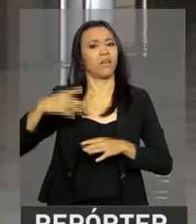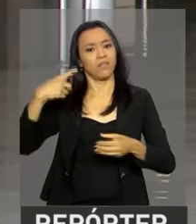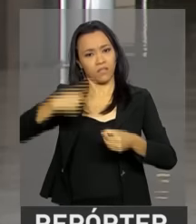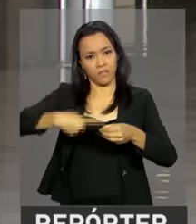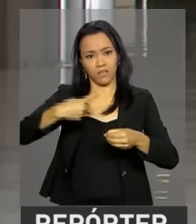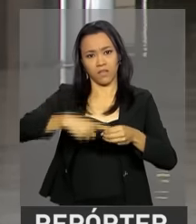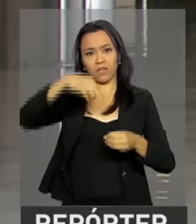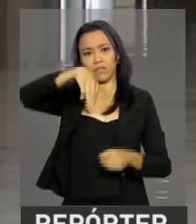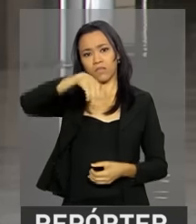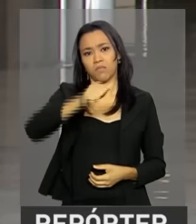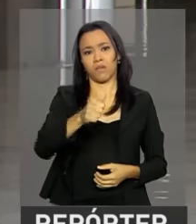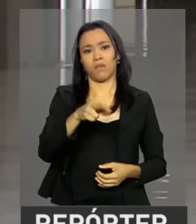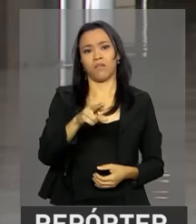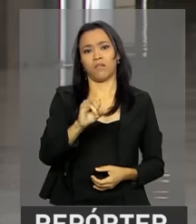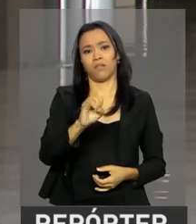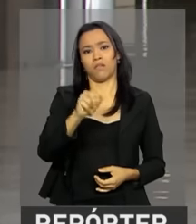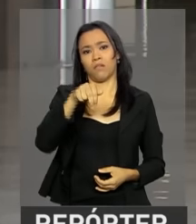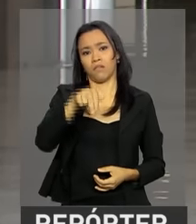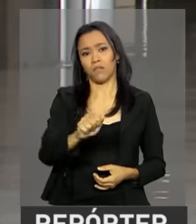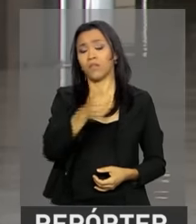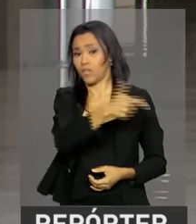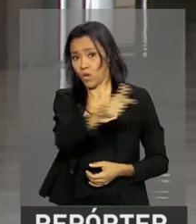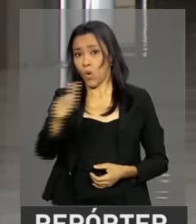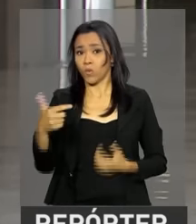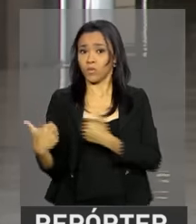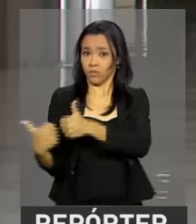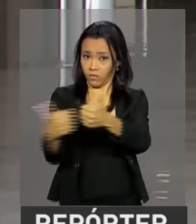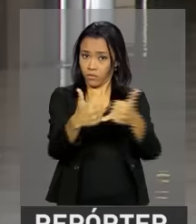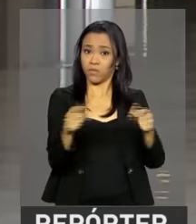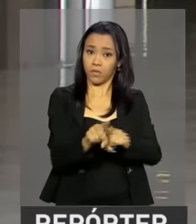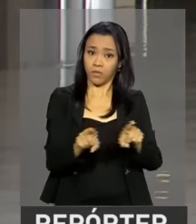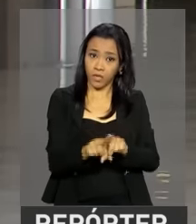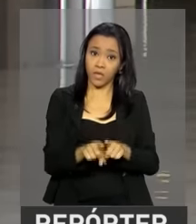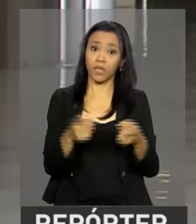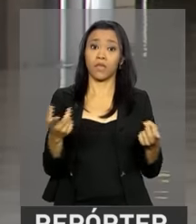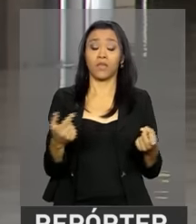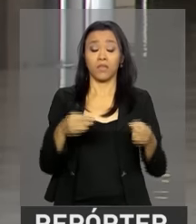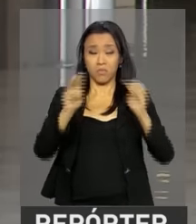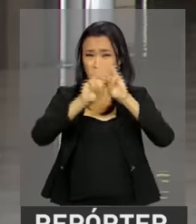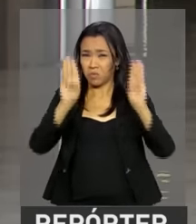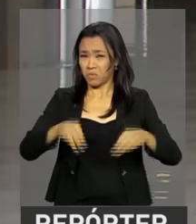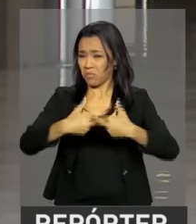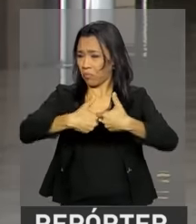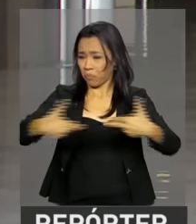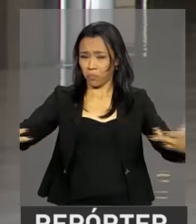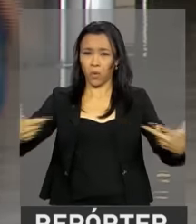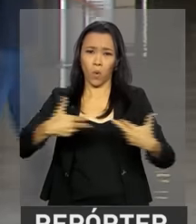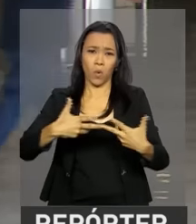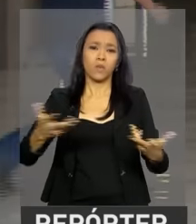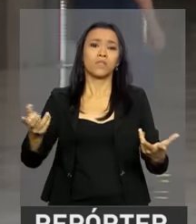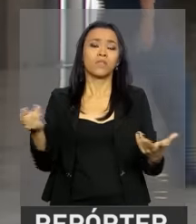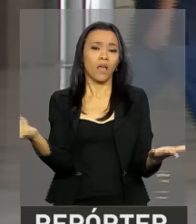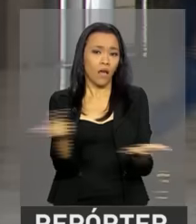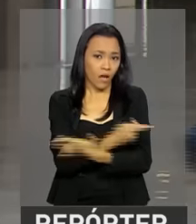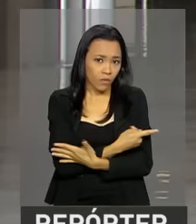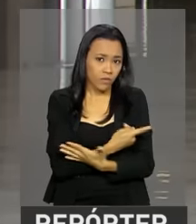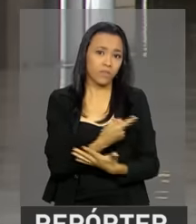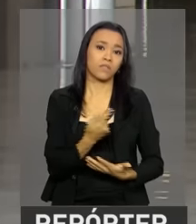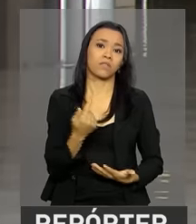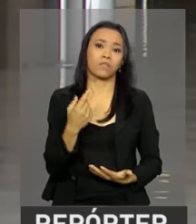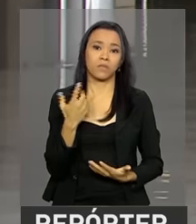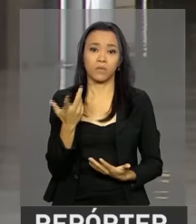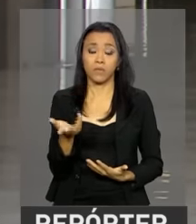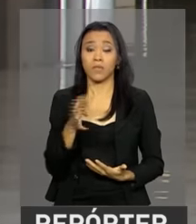eem outras cidades da região em construções inclusive históricas aí dessas regiões e também causou danos muito